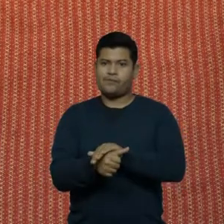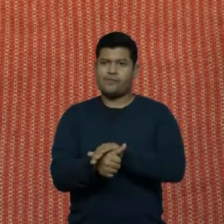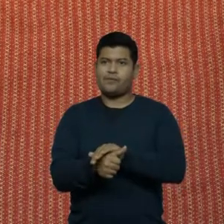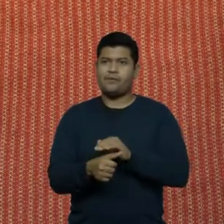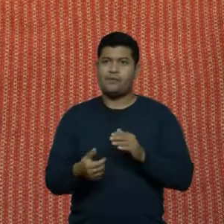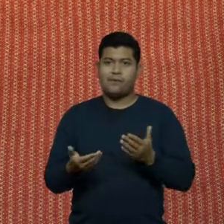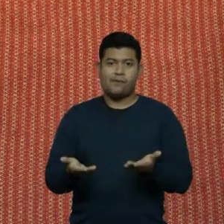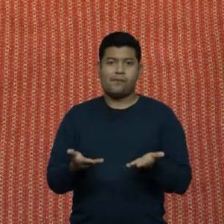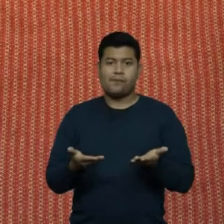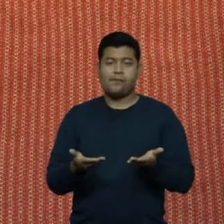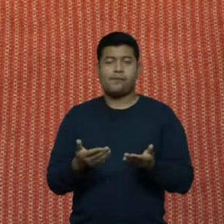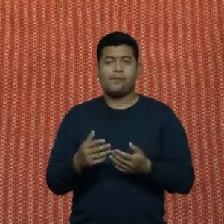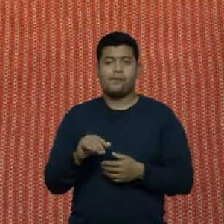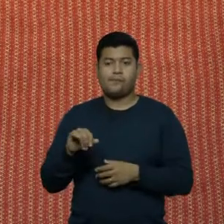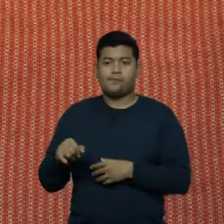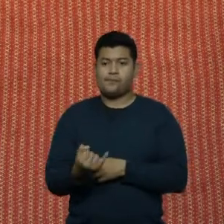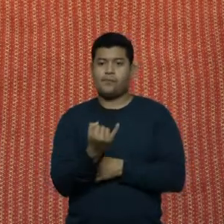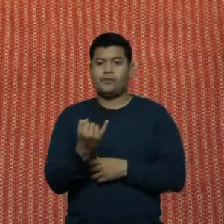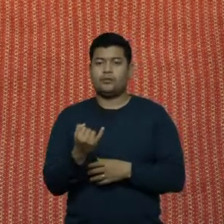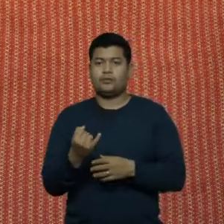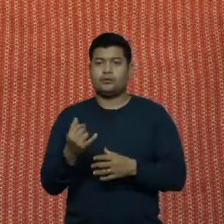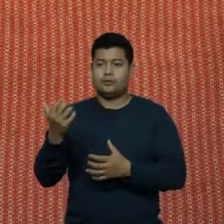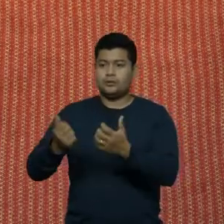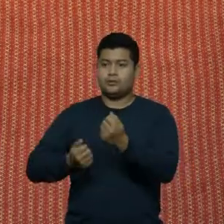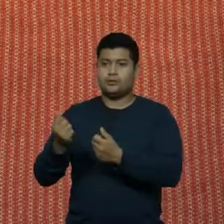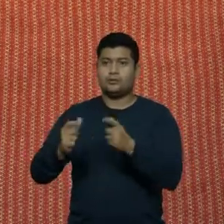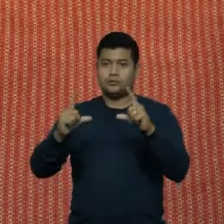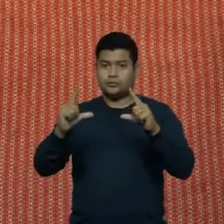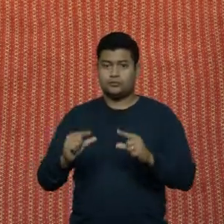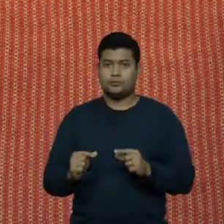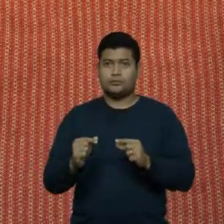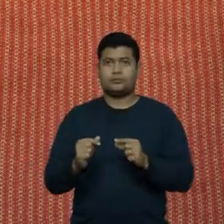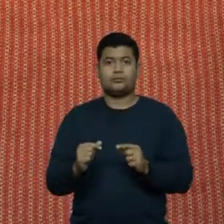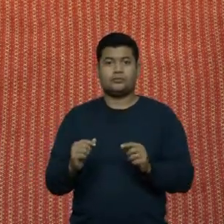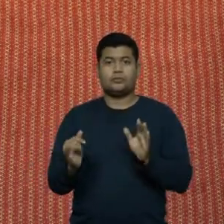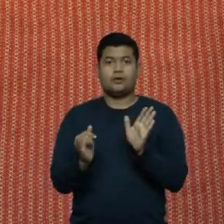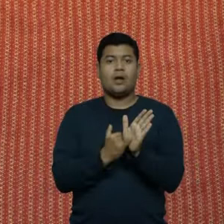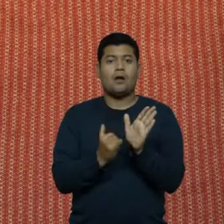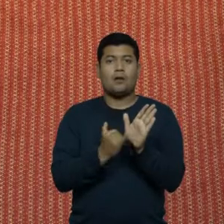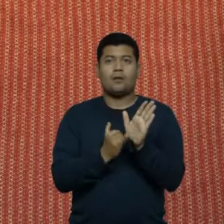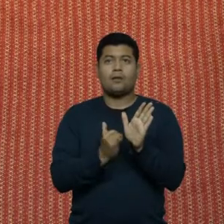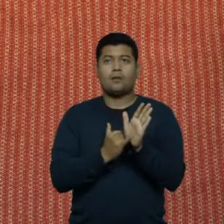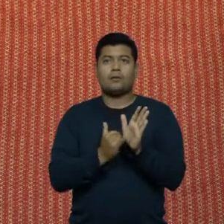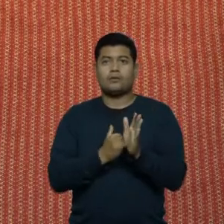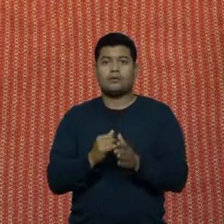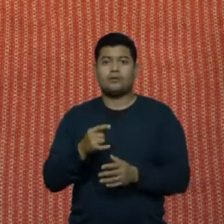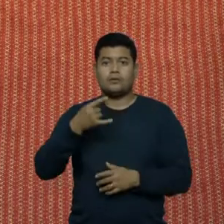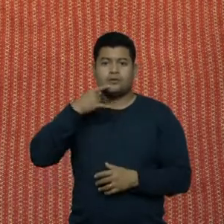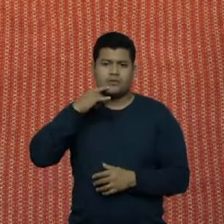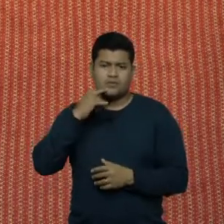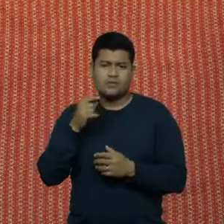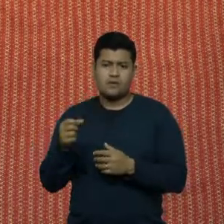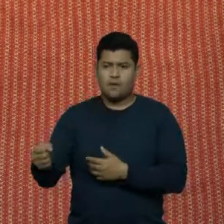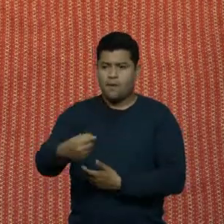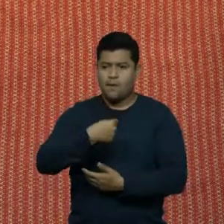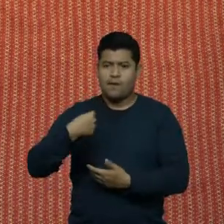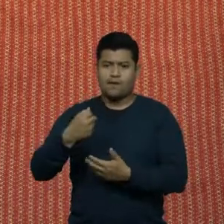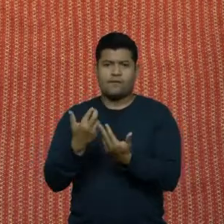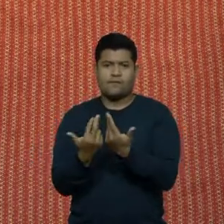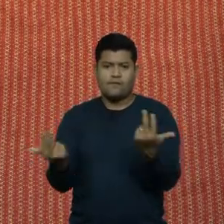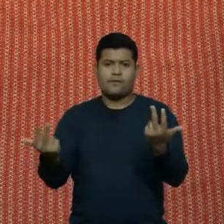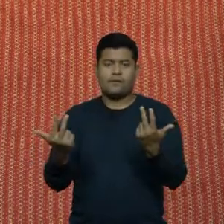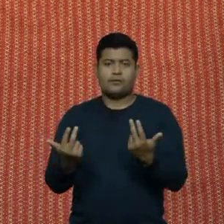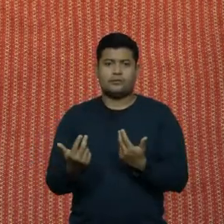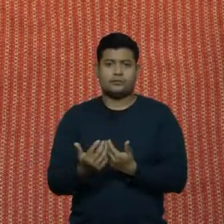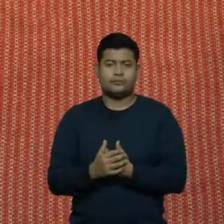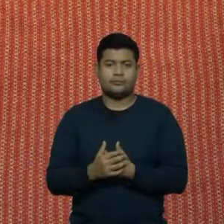do alimento trigo aproveitando Leite diminuindo imposto o Whisky de cachaça de conhaque assim de